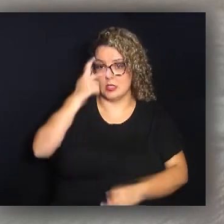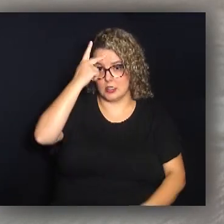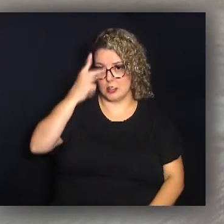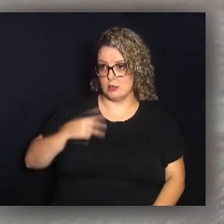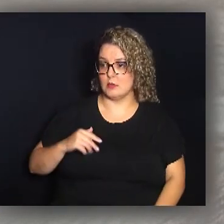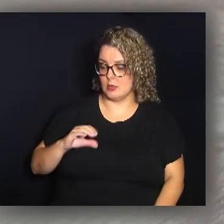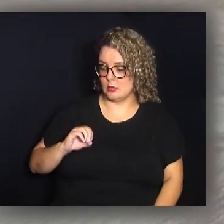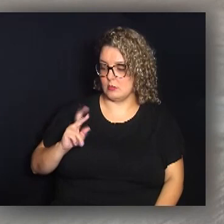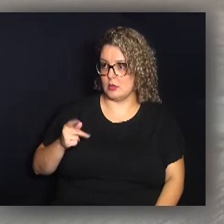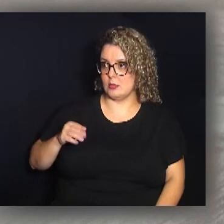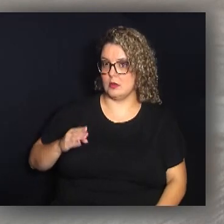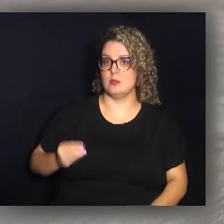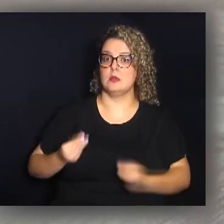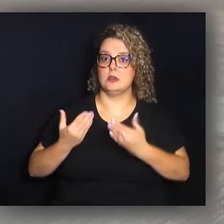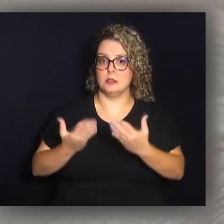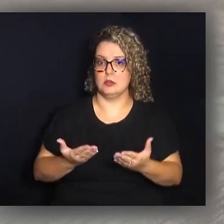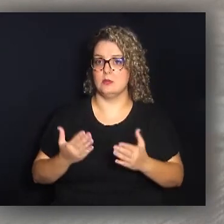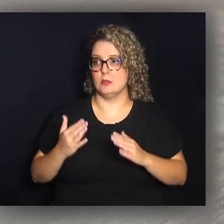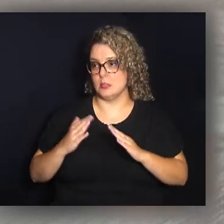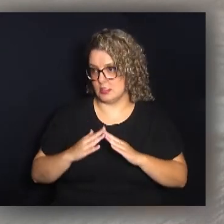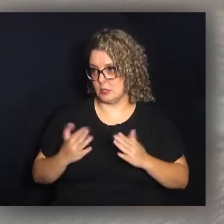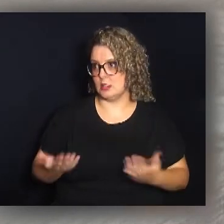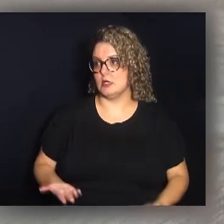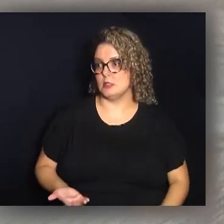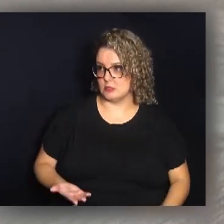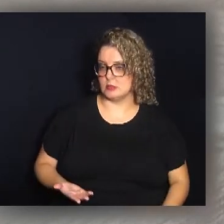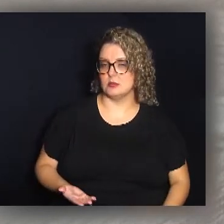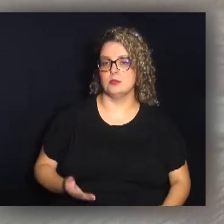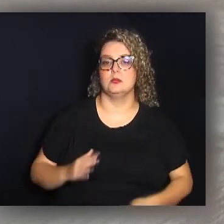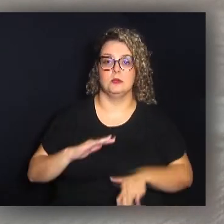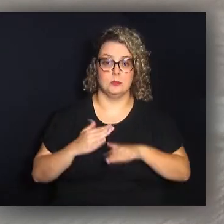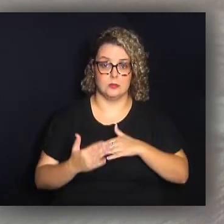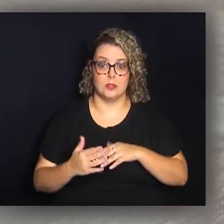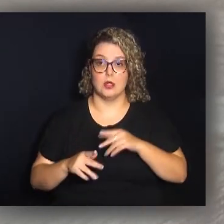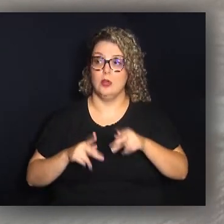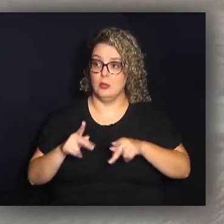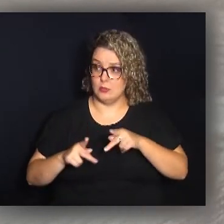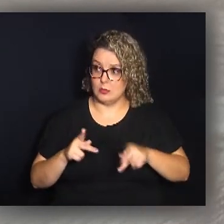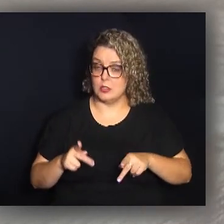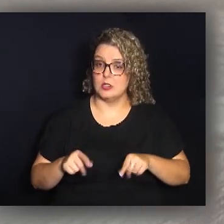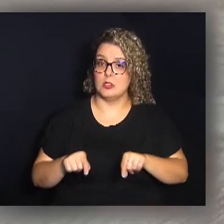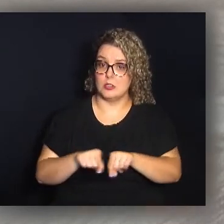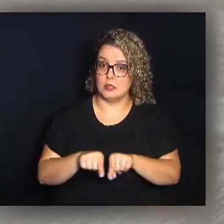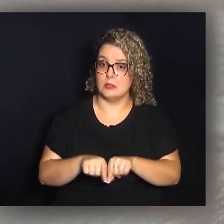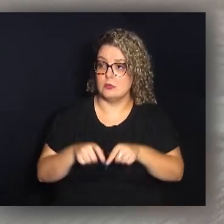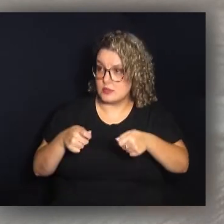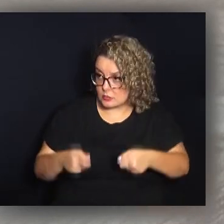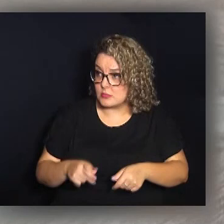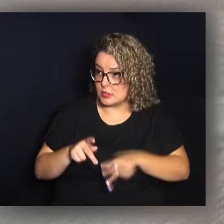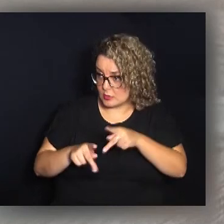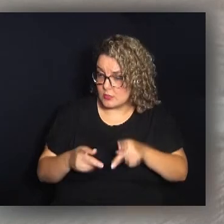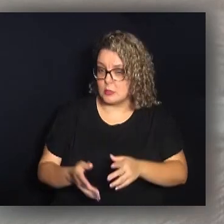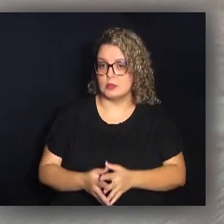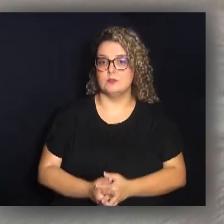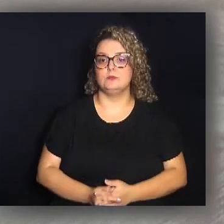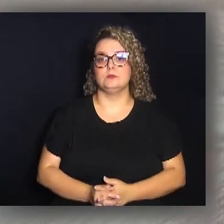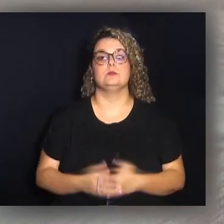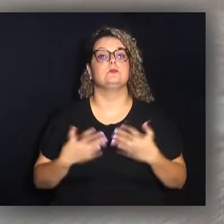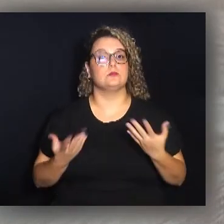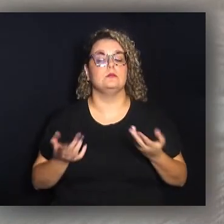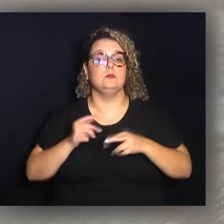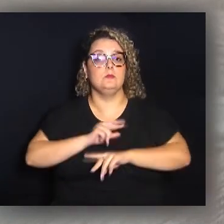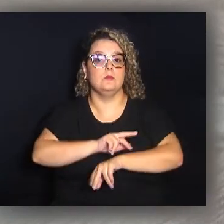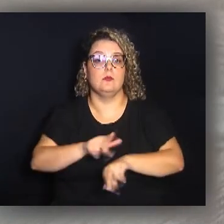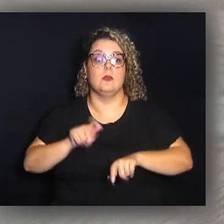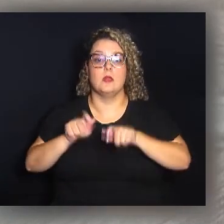aquelas construções que a própria Coab fez a entrega, os bairros de Campinas que são populares, diretamente e de fato